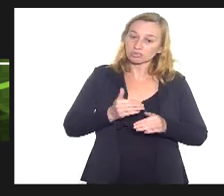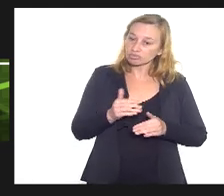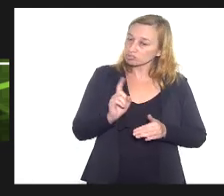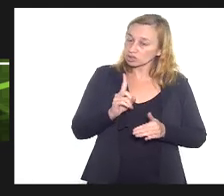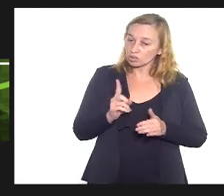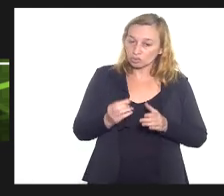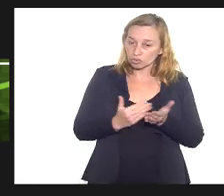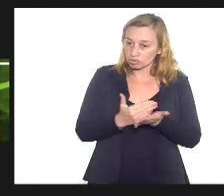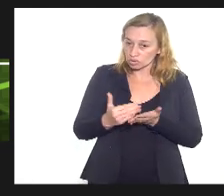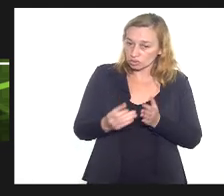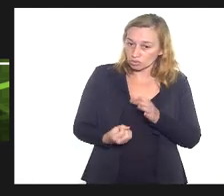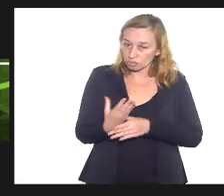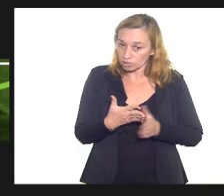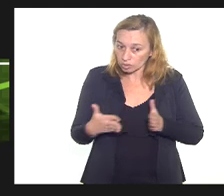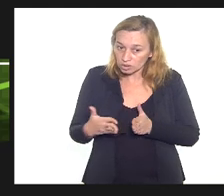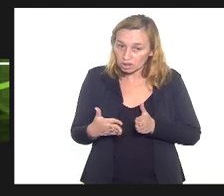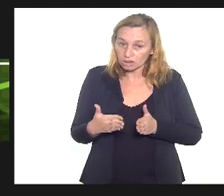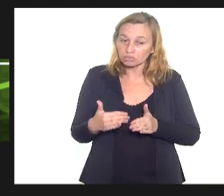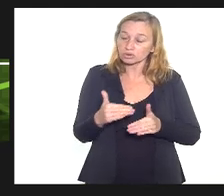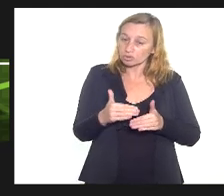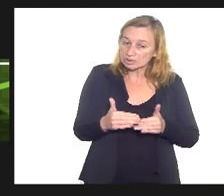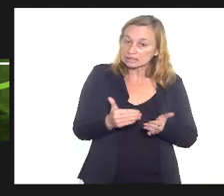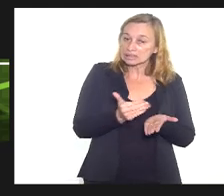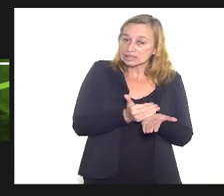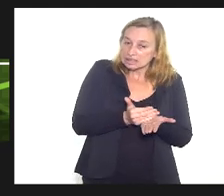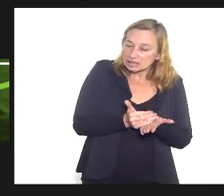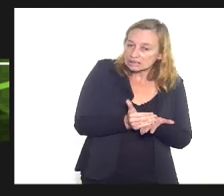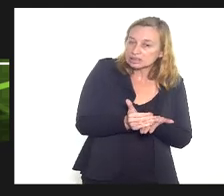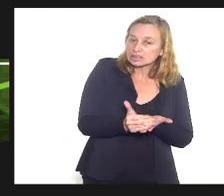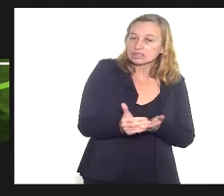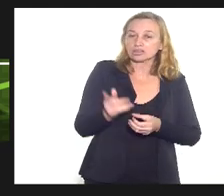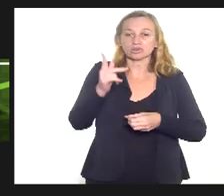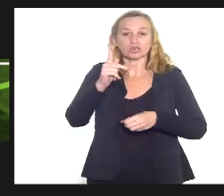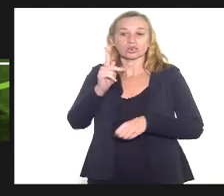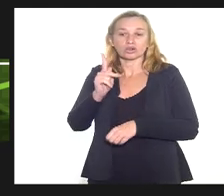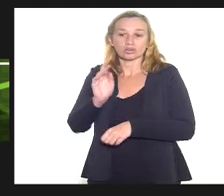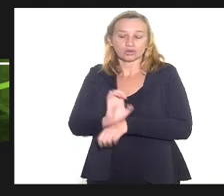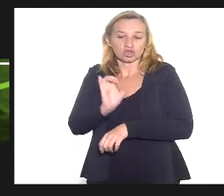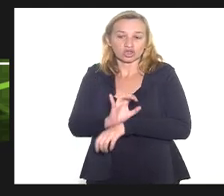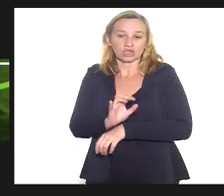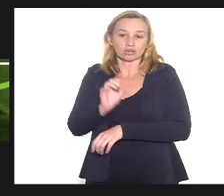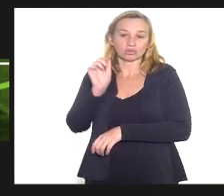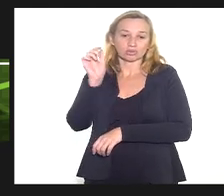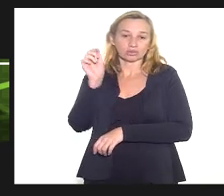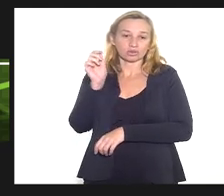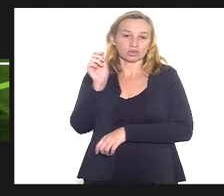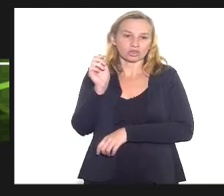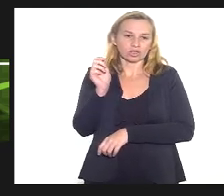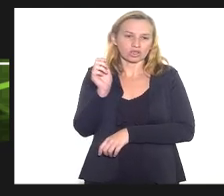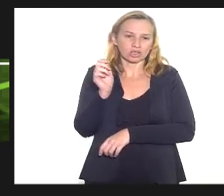produção, não estão operacionais, no estado do Rio Grande do Norte.